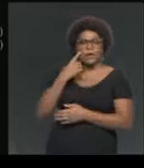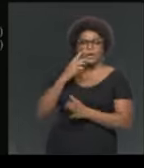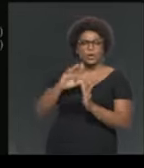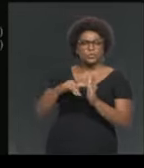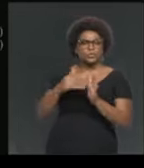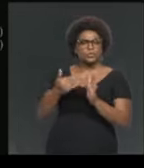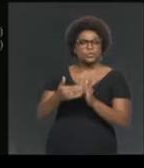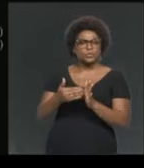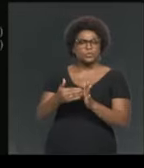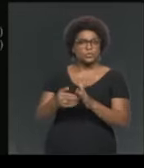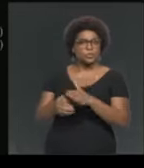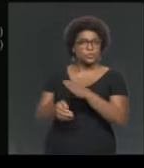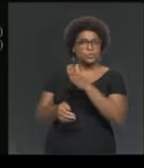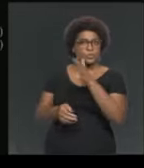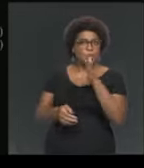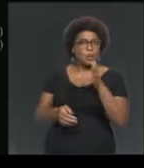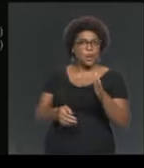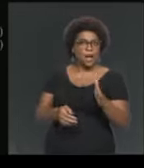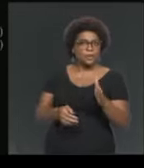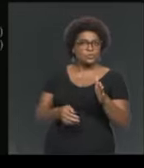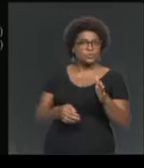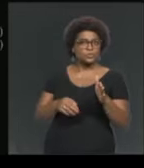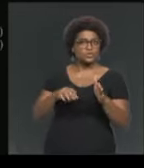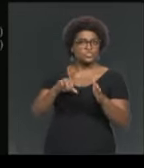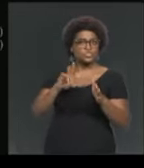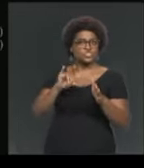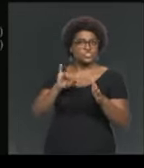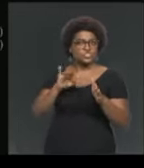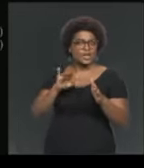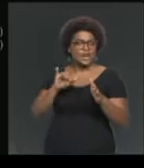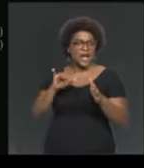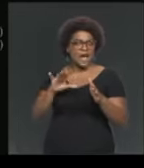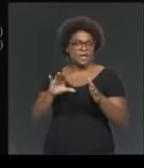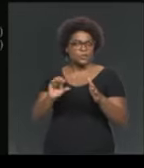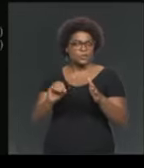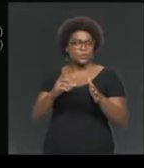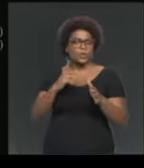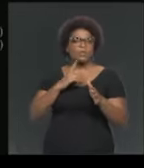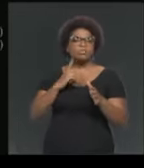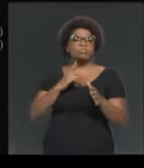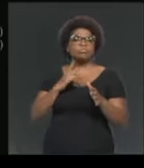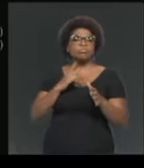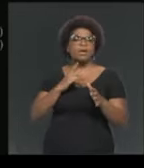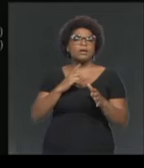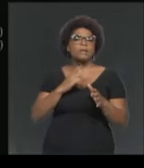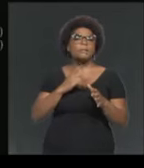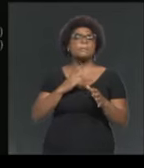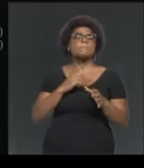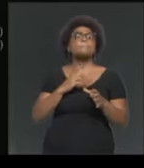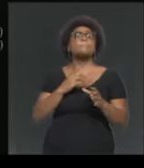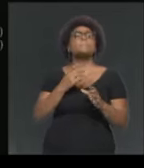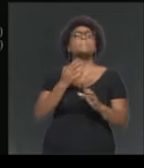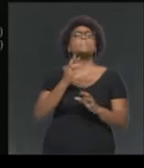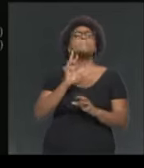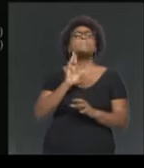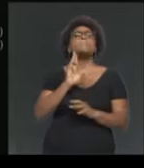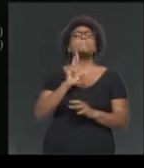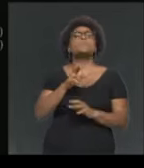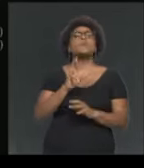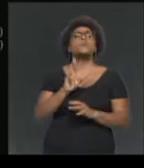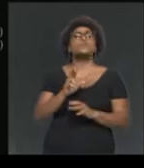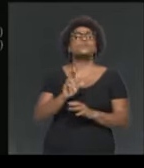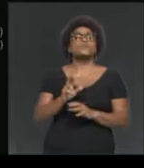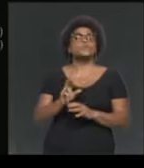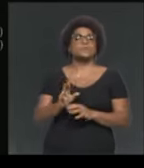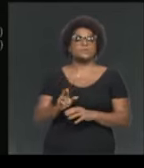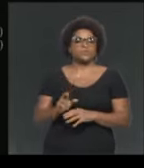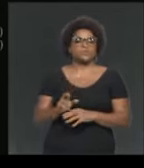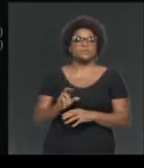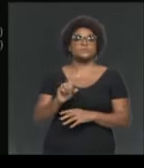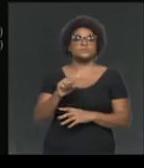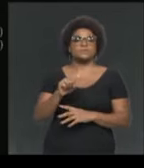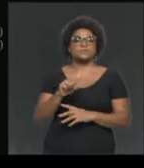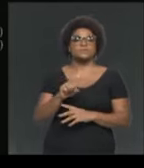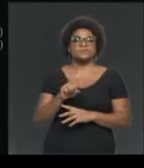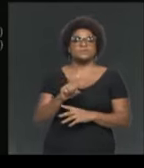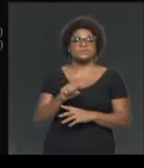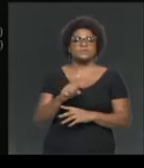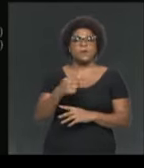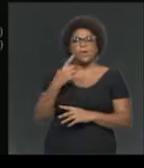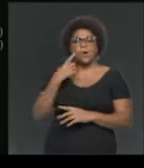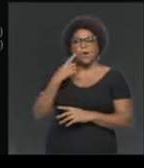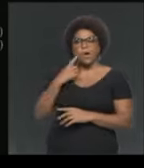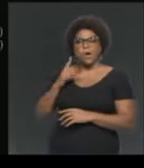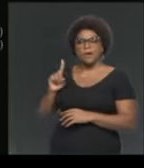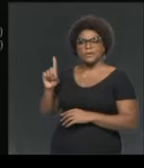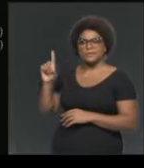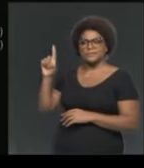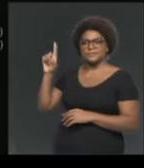tá, gente? Aqui é produto. Um quadrado é um produto de alguém por ele mesmo, correto? Essas duas aqui também